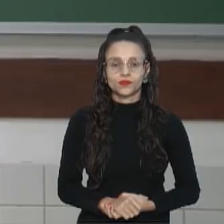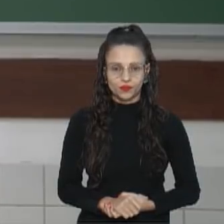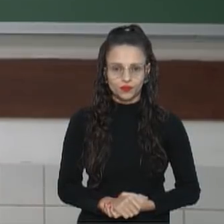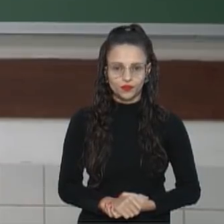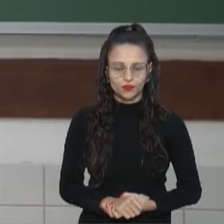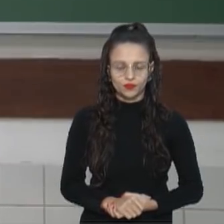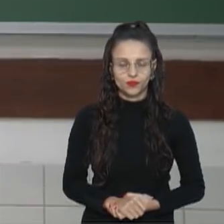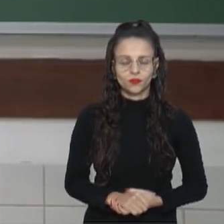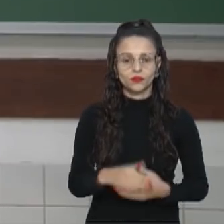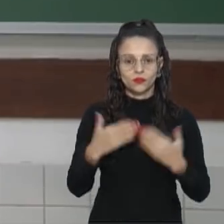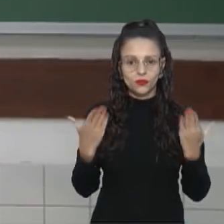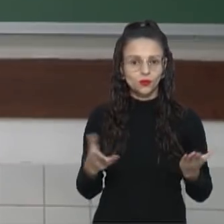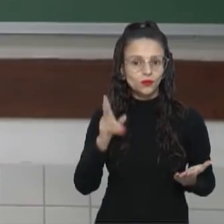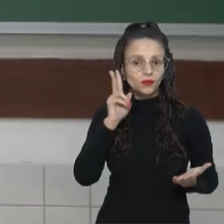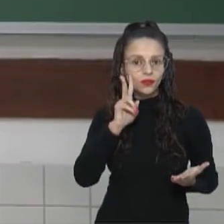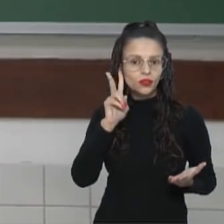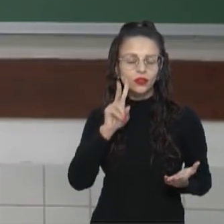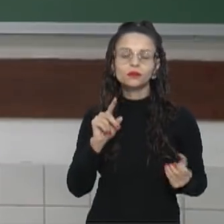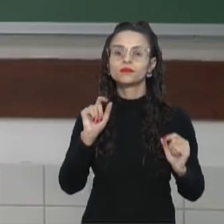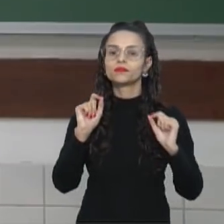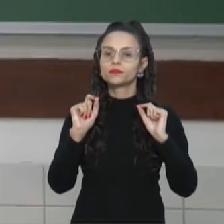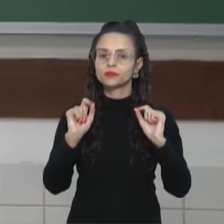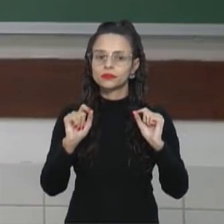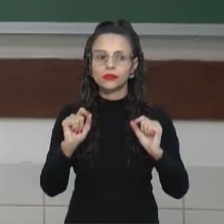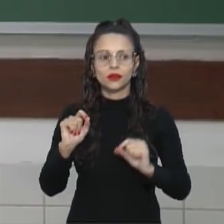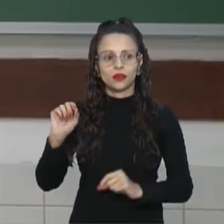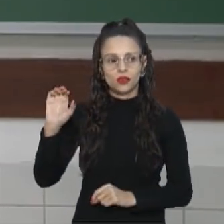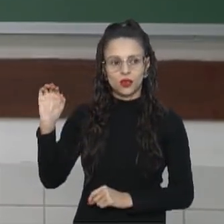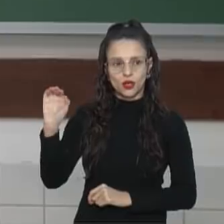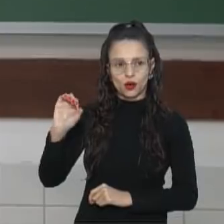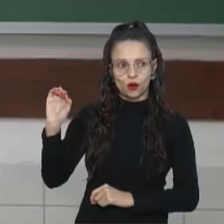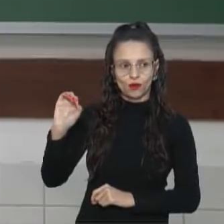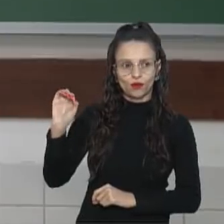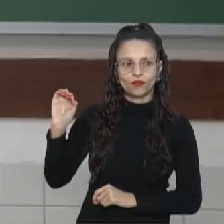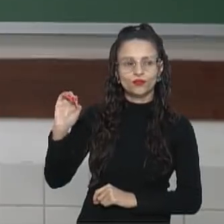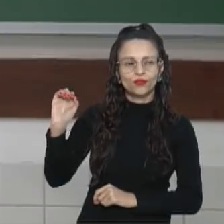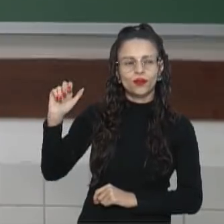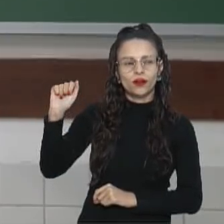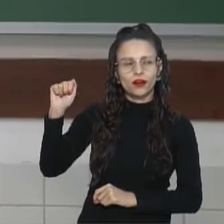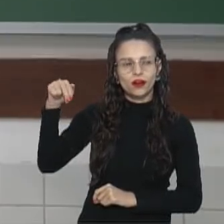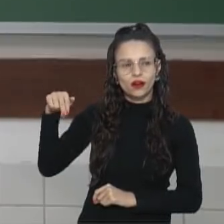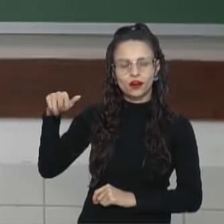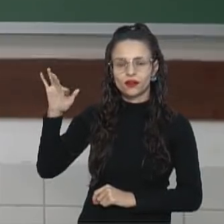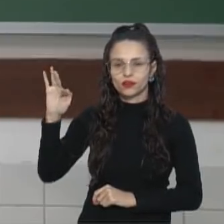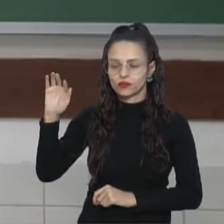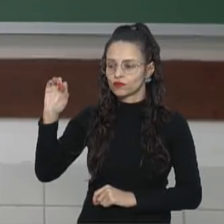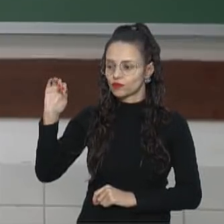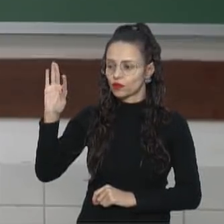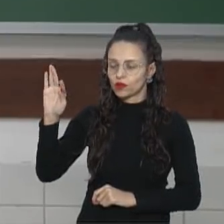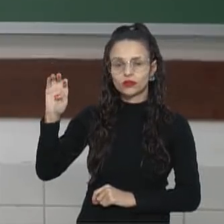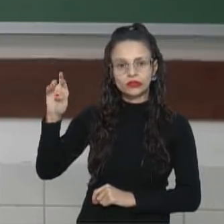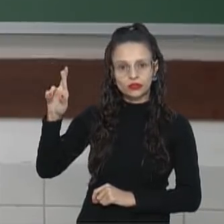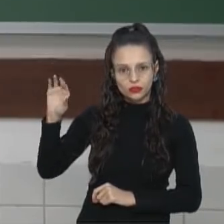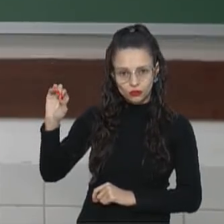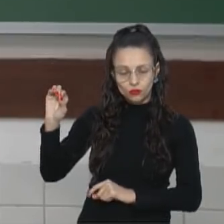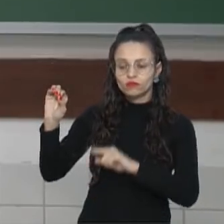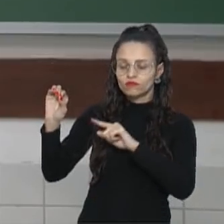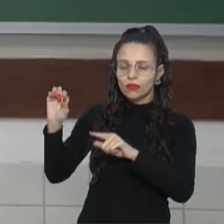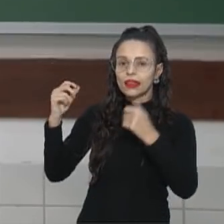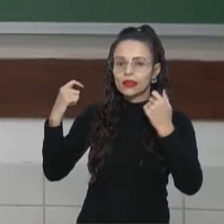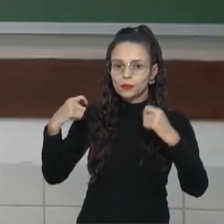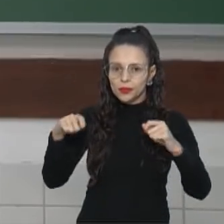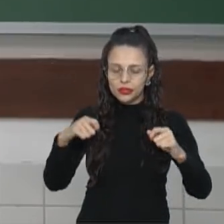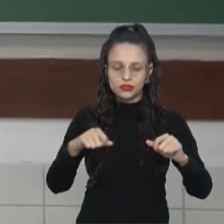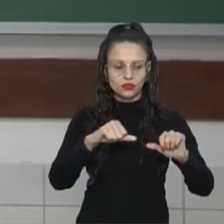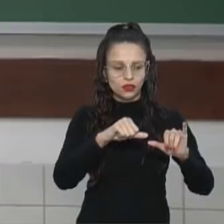Pessoal, então lembra bem, quem que é o óxido anfótero? É aquele que depende da solução para nós sabermos o comportamento que ele vai